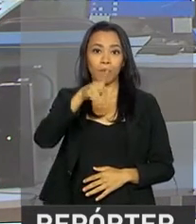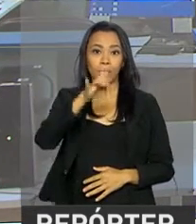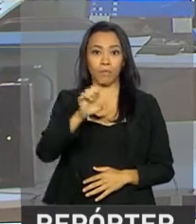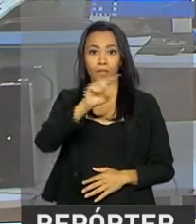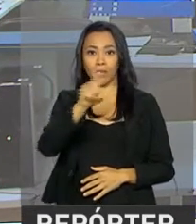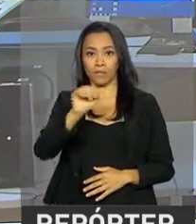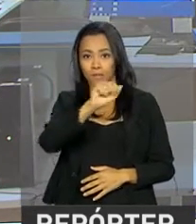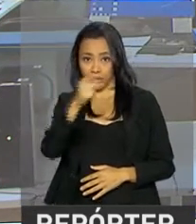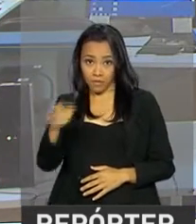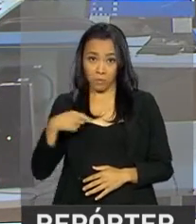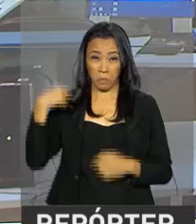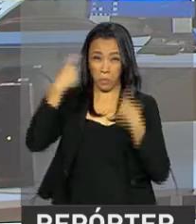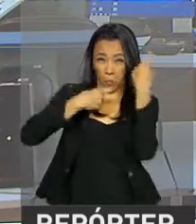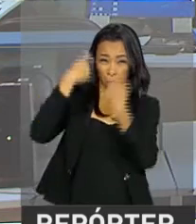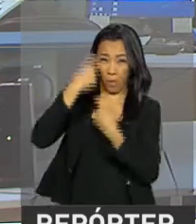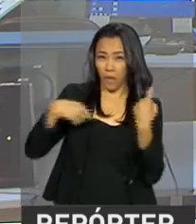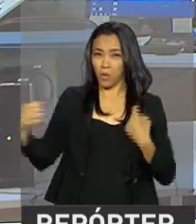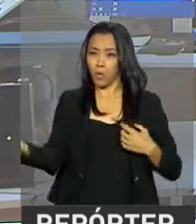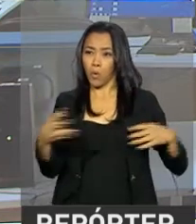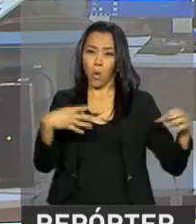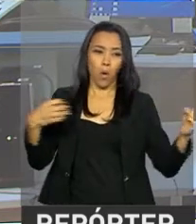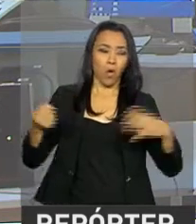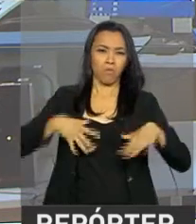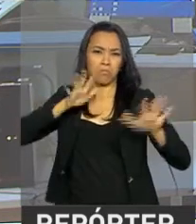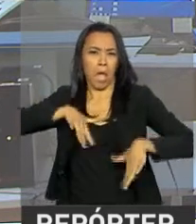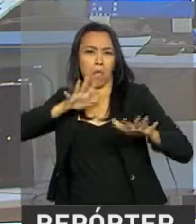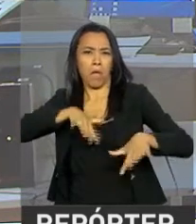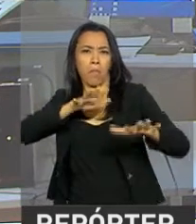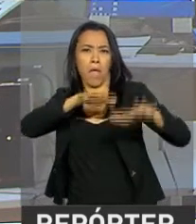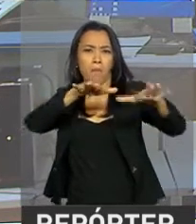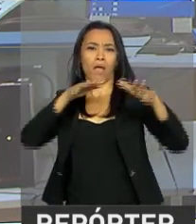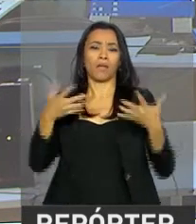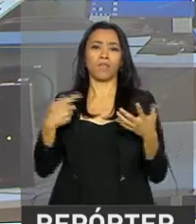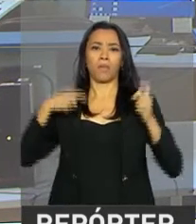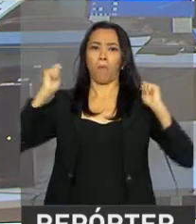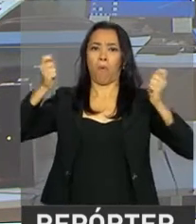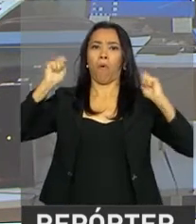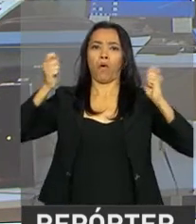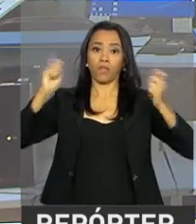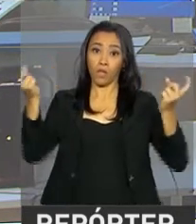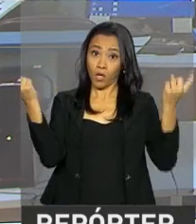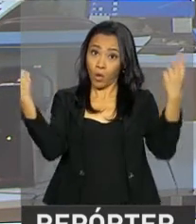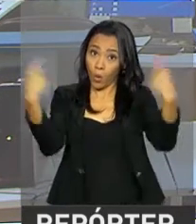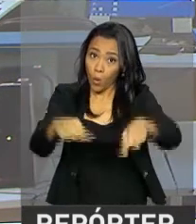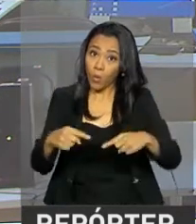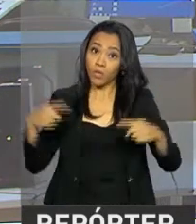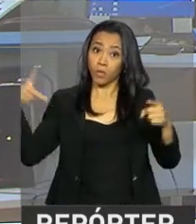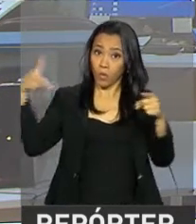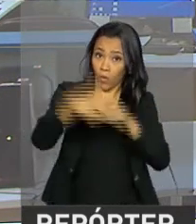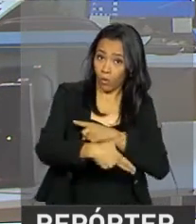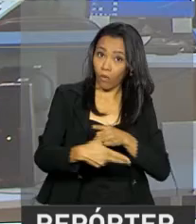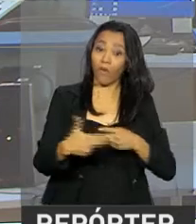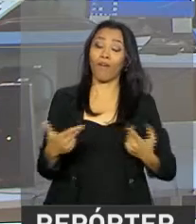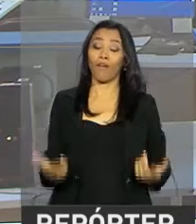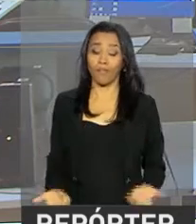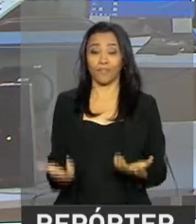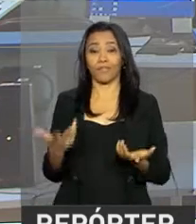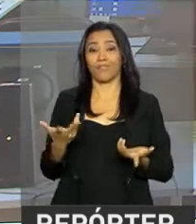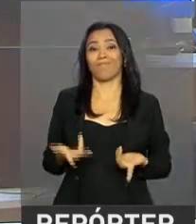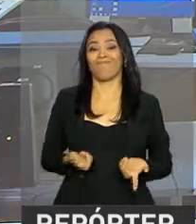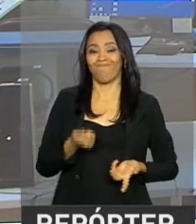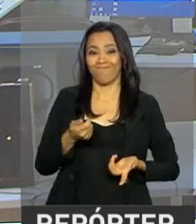preocupado que haja novas manifestações e invasões em protesto contra o corte nos gastos do estado